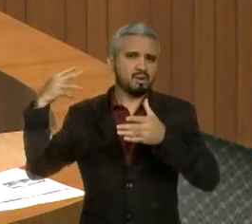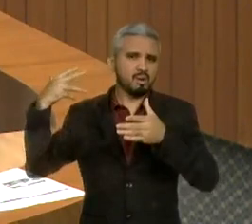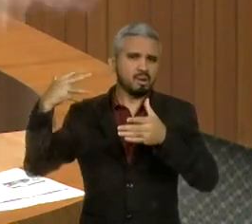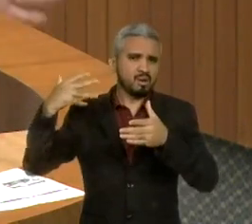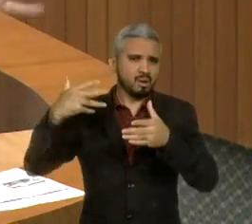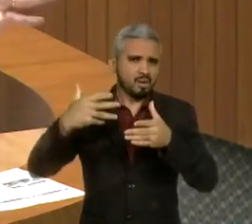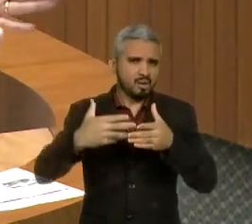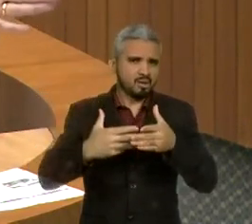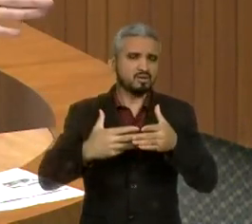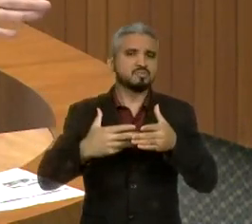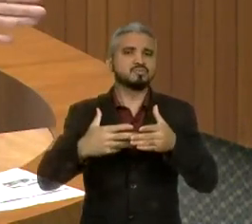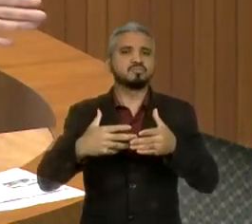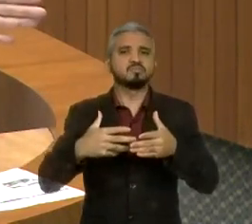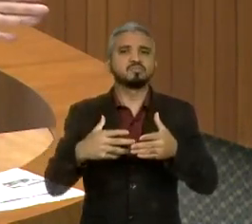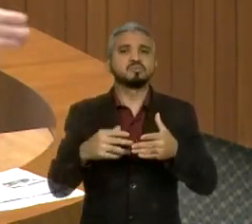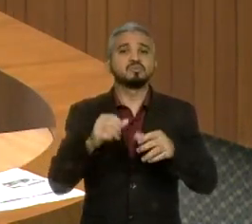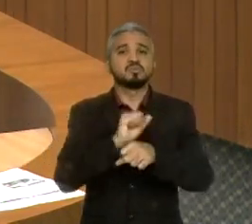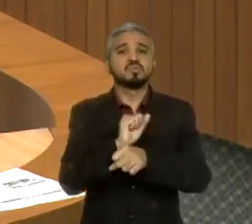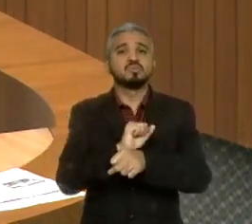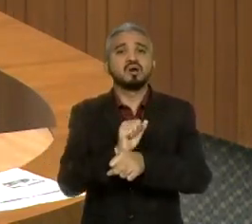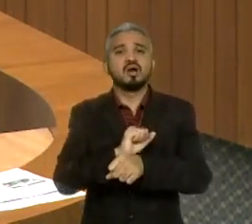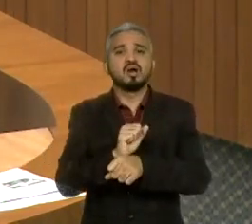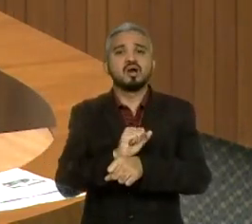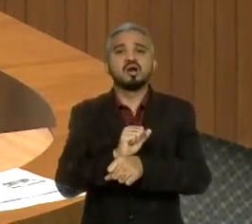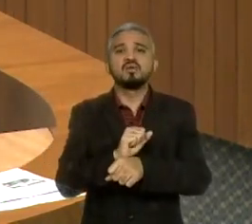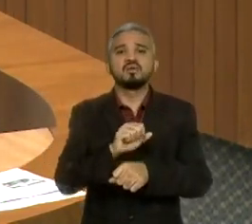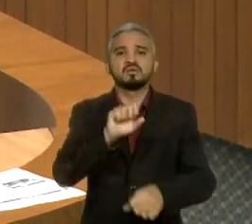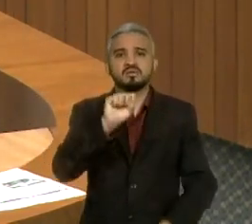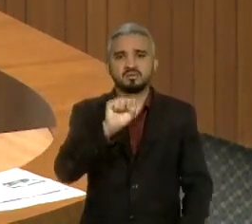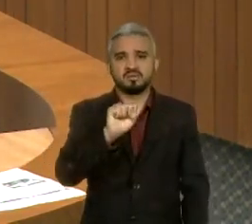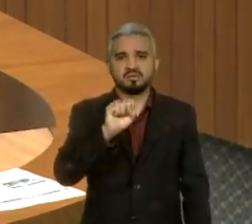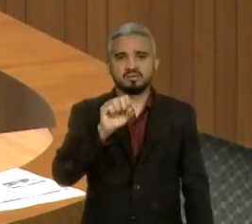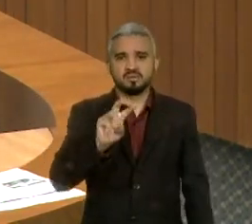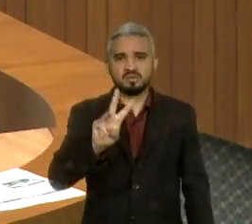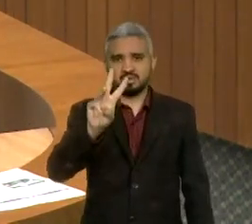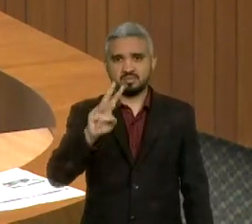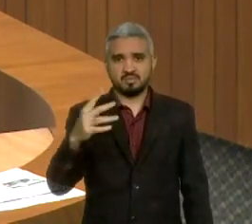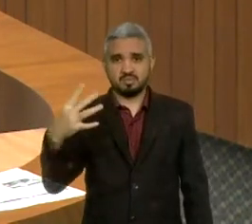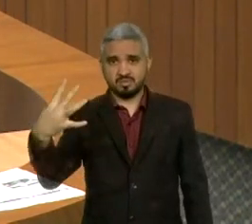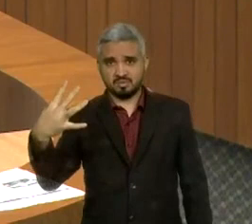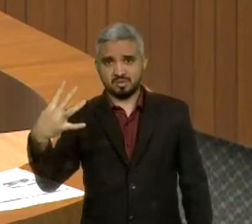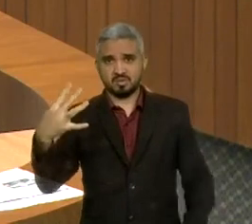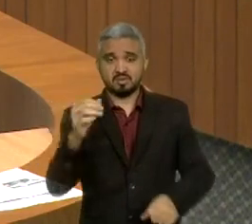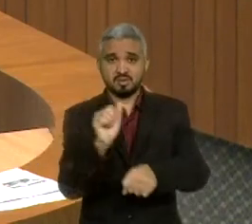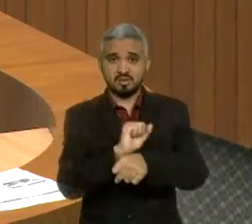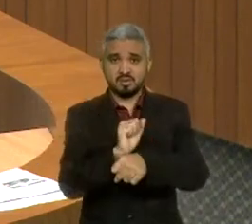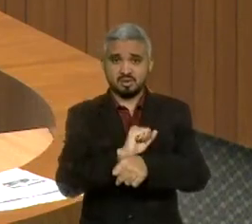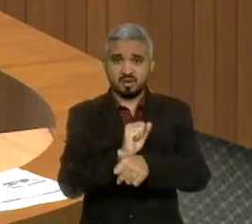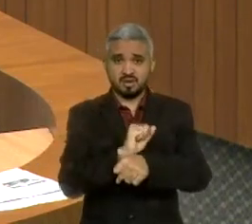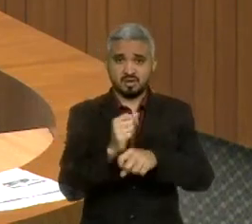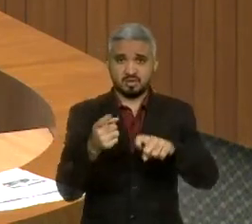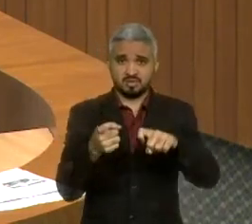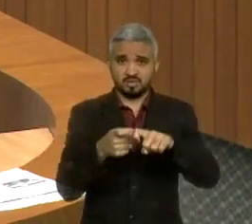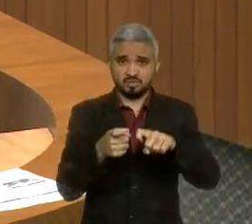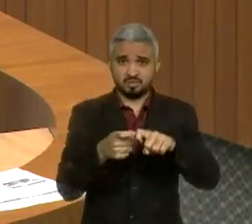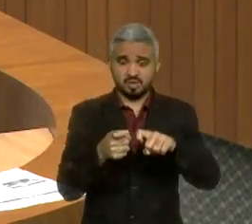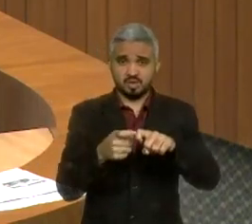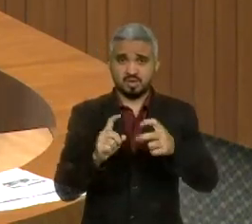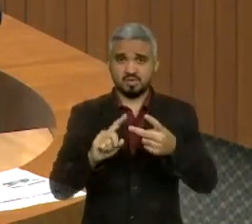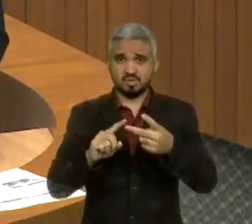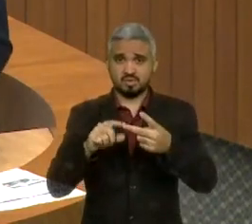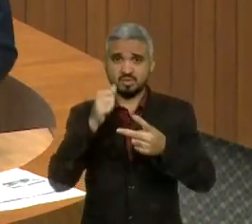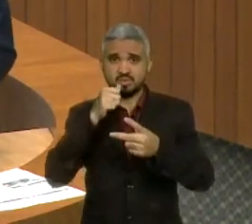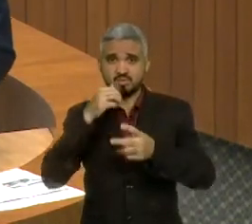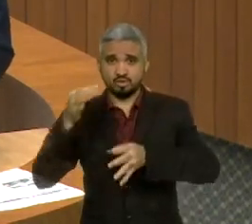uma SW4, um carro de um médico com uma juíza, para chegar